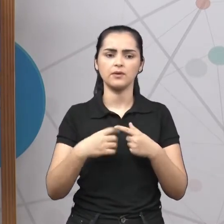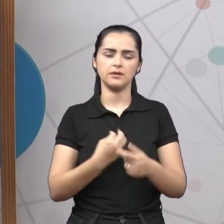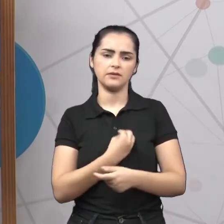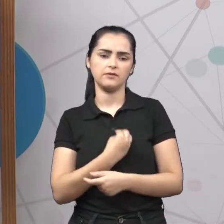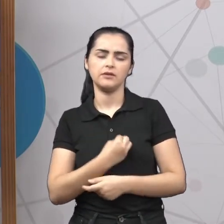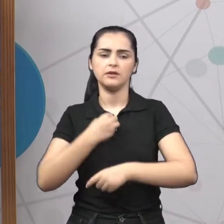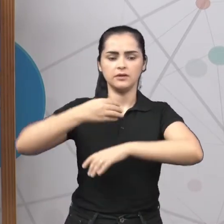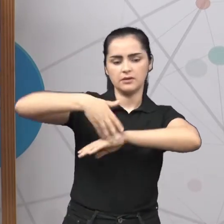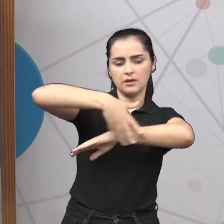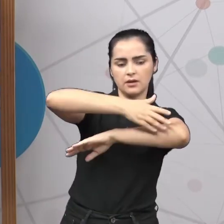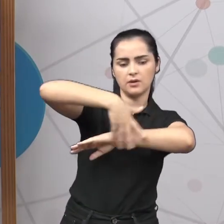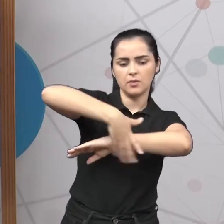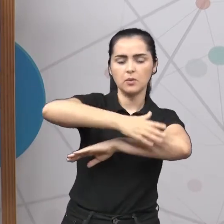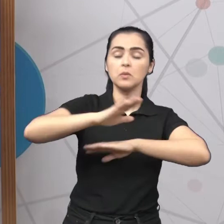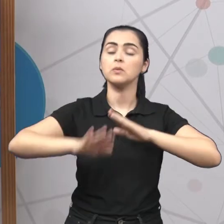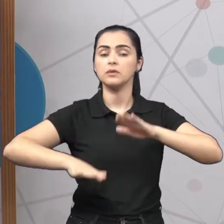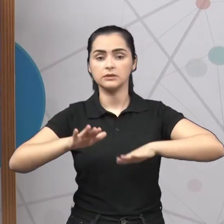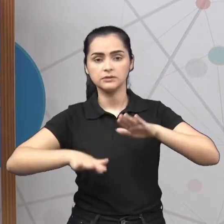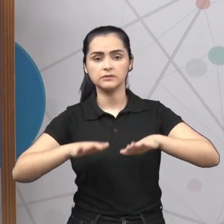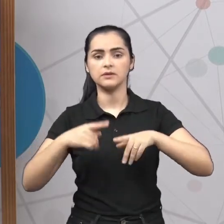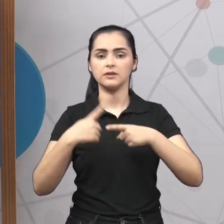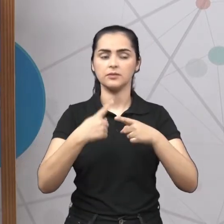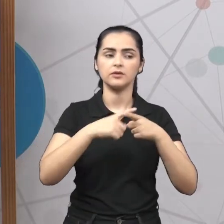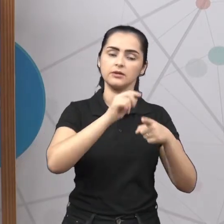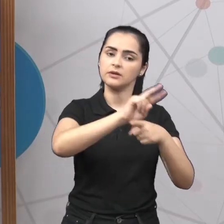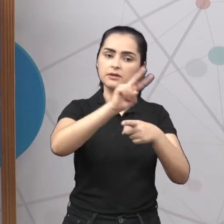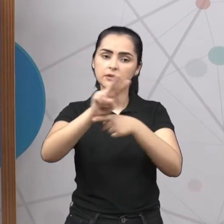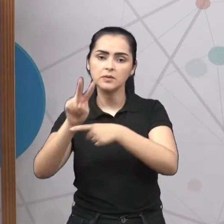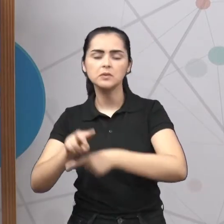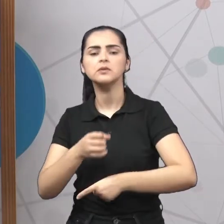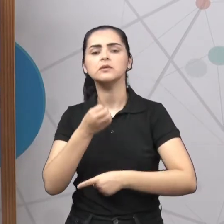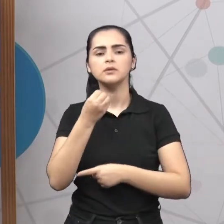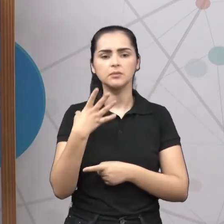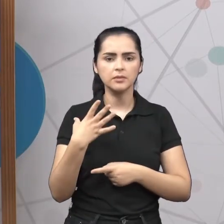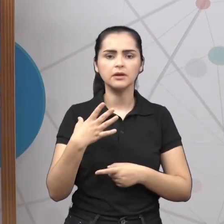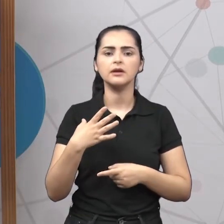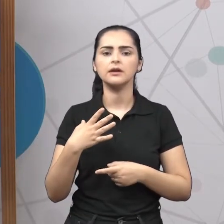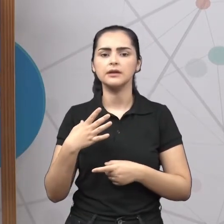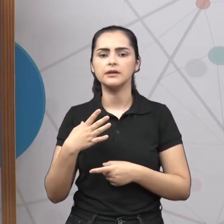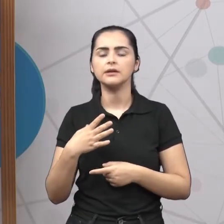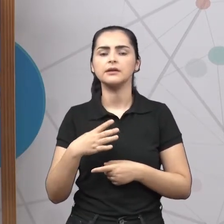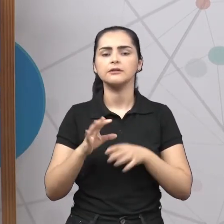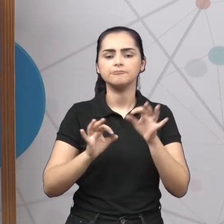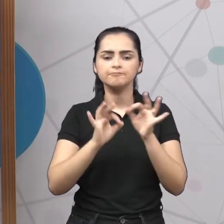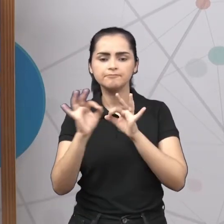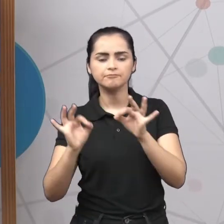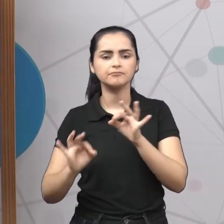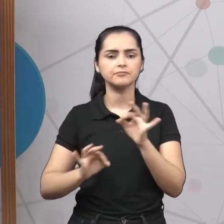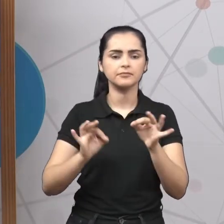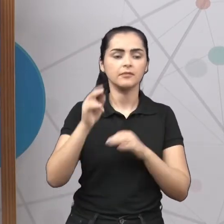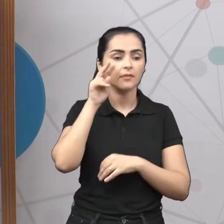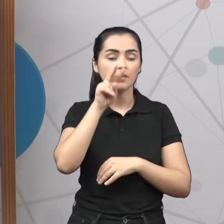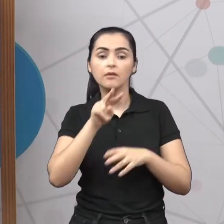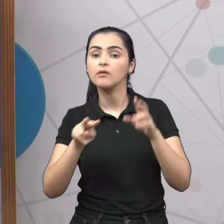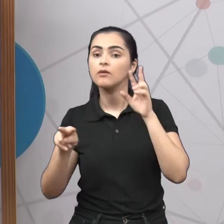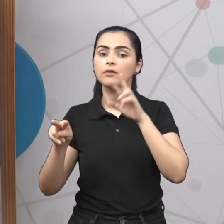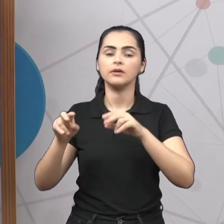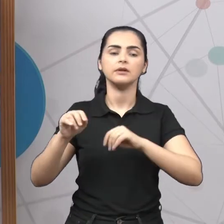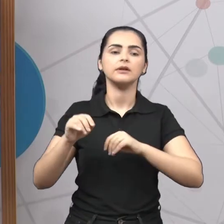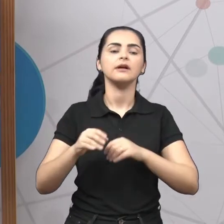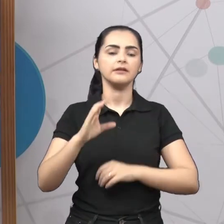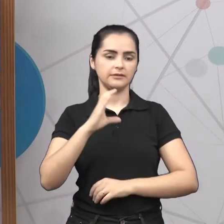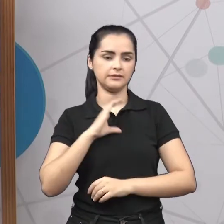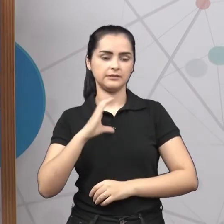nossa rua muitas vezes, né? Porque eles cuidam ali bem daquela parte mais que a gente vê da cidade, né?